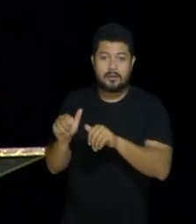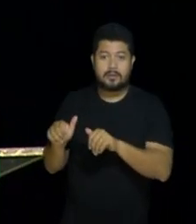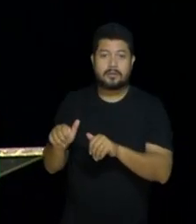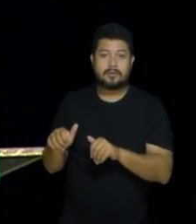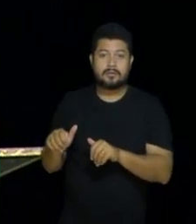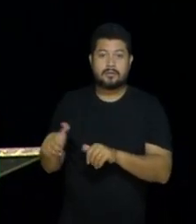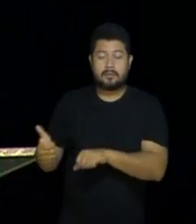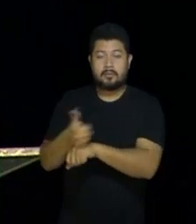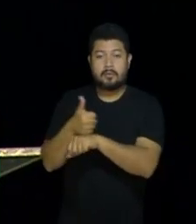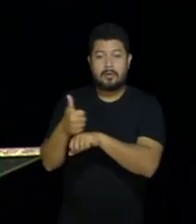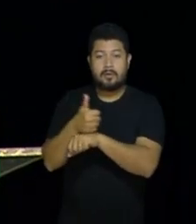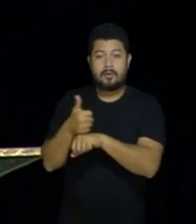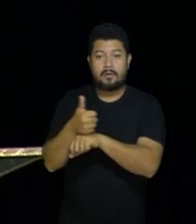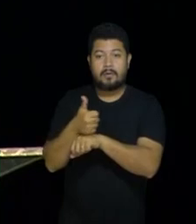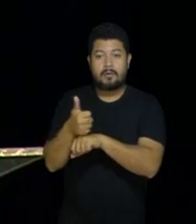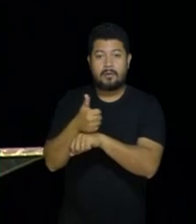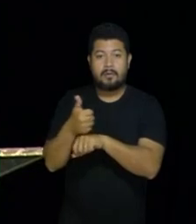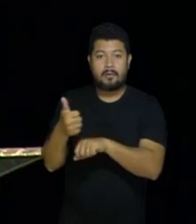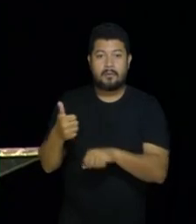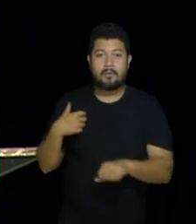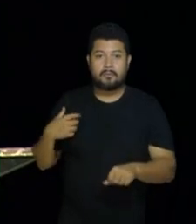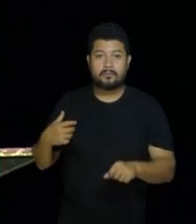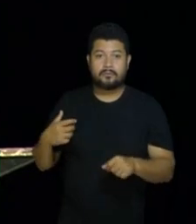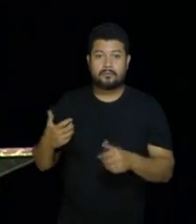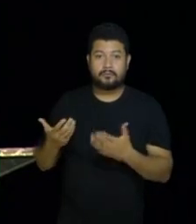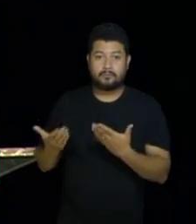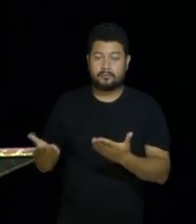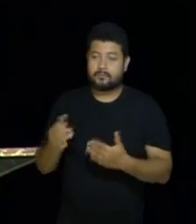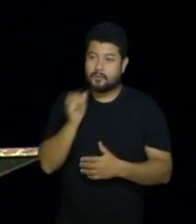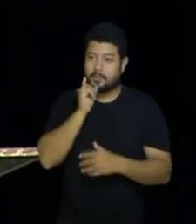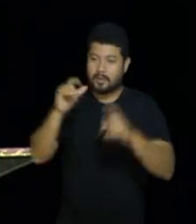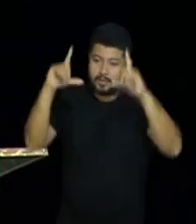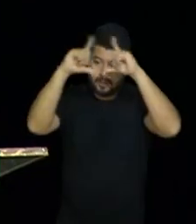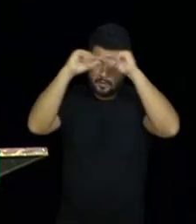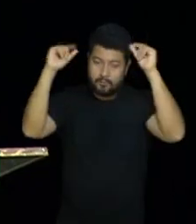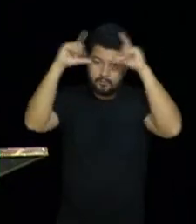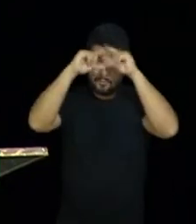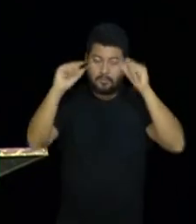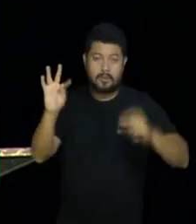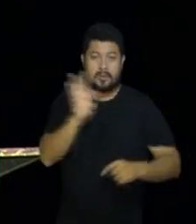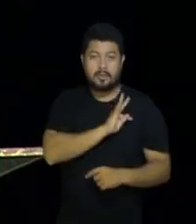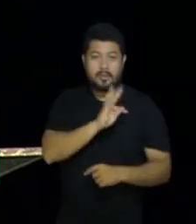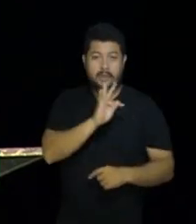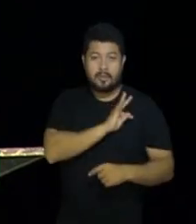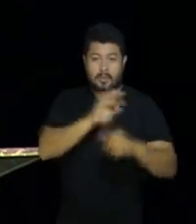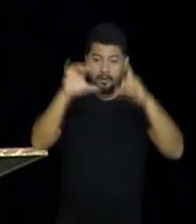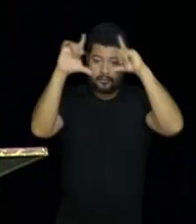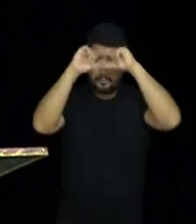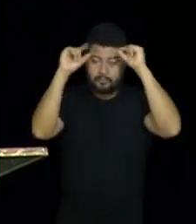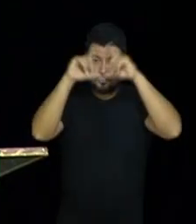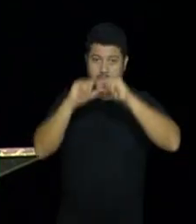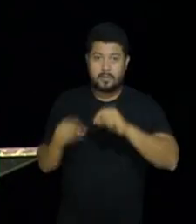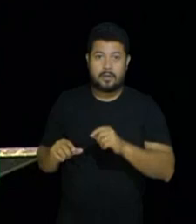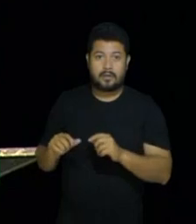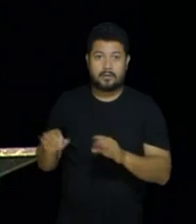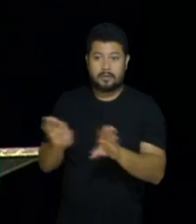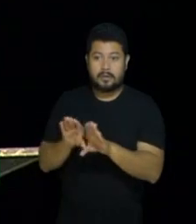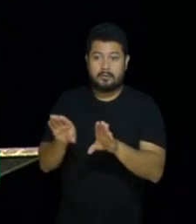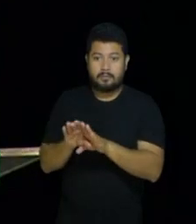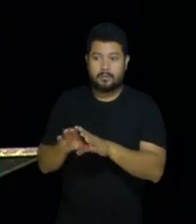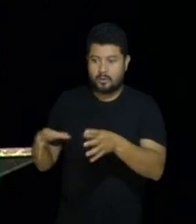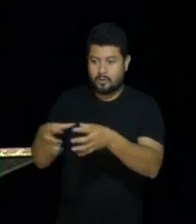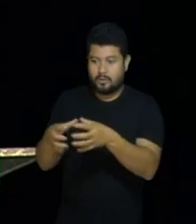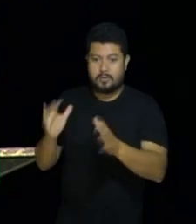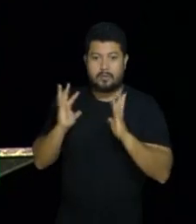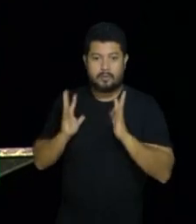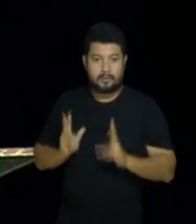desses profissionais. Então, é um volume muito grande de enfermeiros, técnicos de enfermagem, pessoal de limpeza, que é muito difícil de contratar